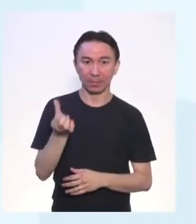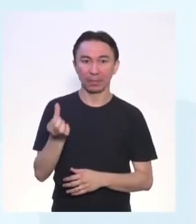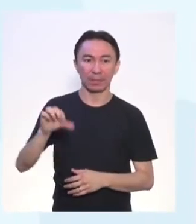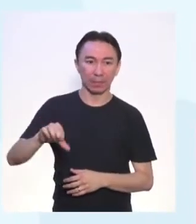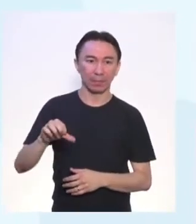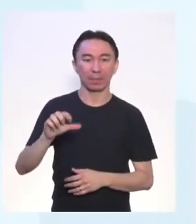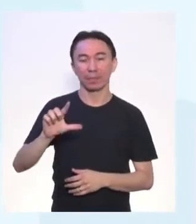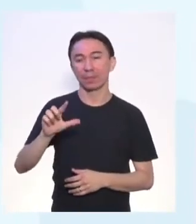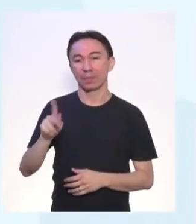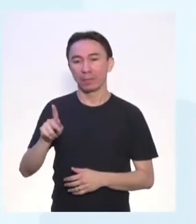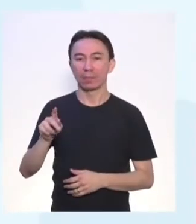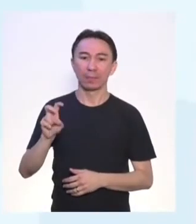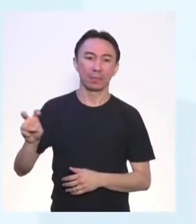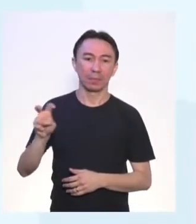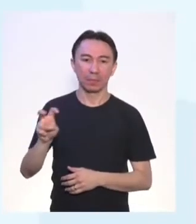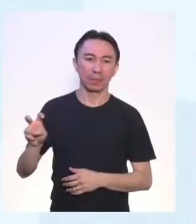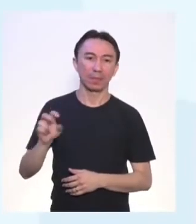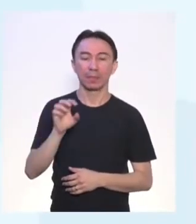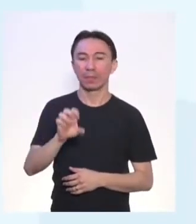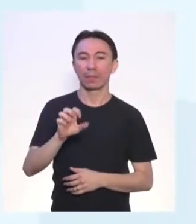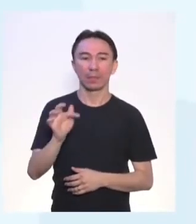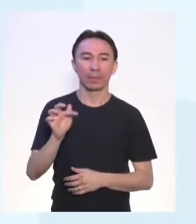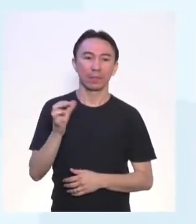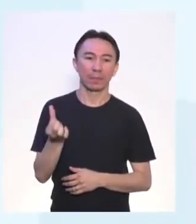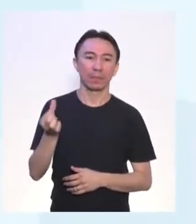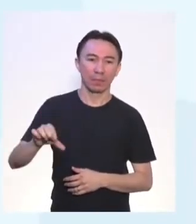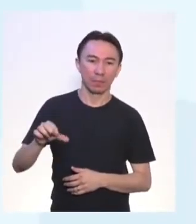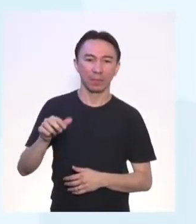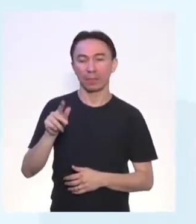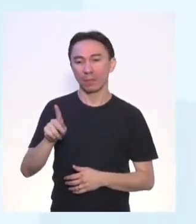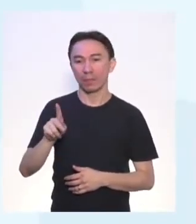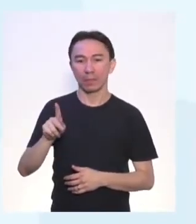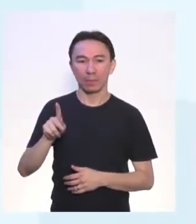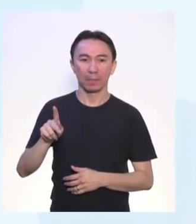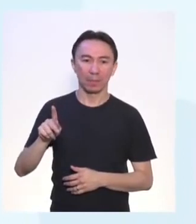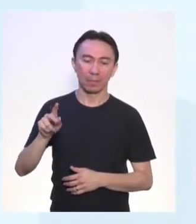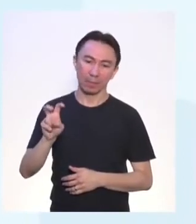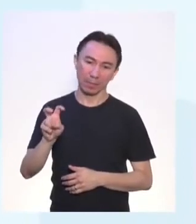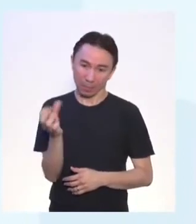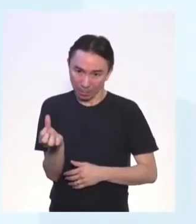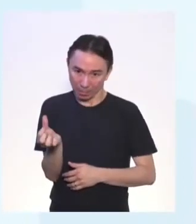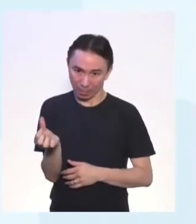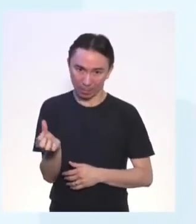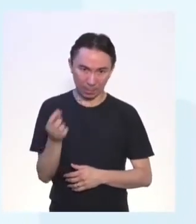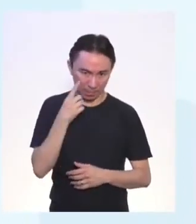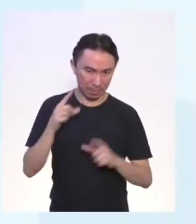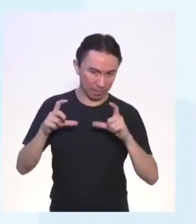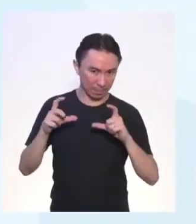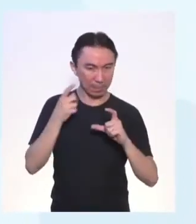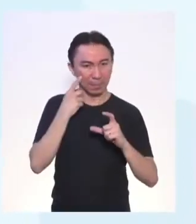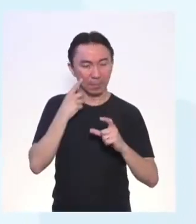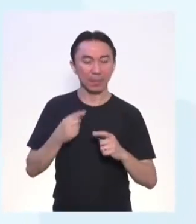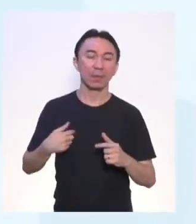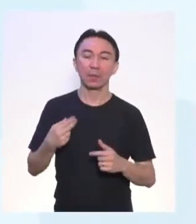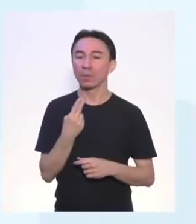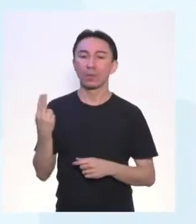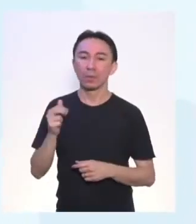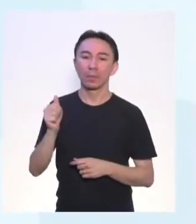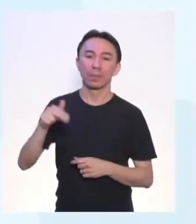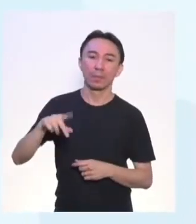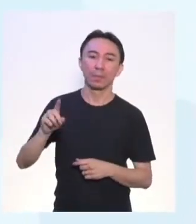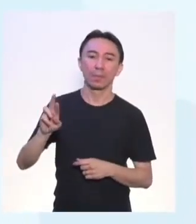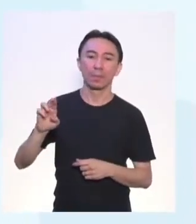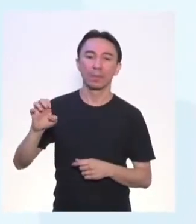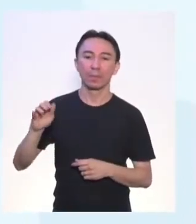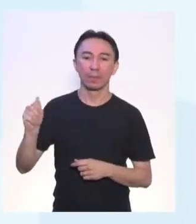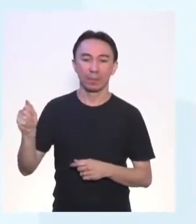e EF 69 LP 56. Print na tela, hein, professores? Eu sou a professora Andréia e eu vou moderar a aula